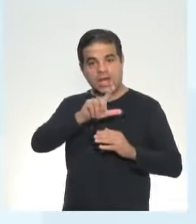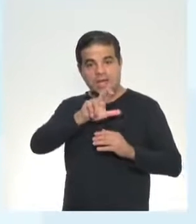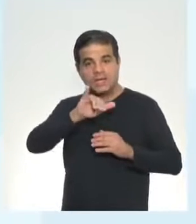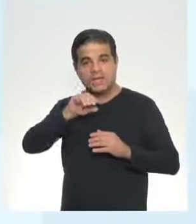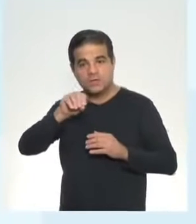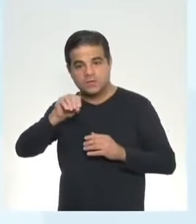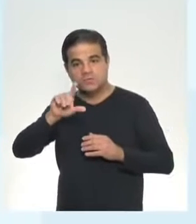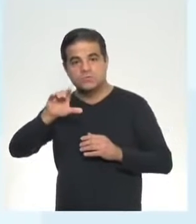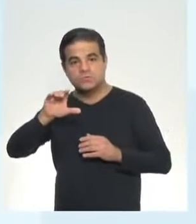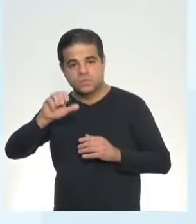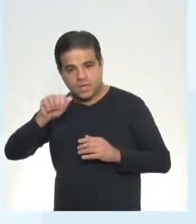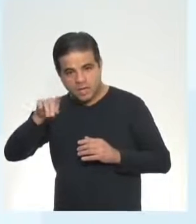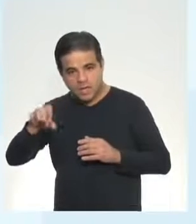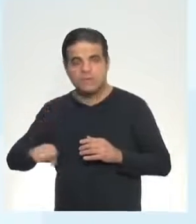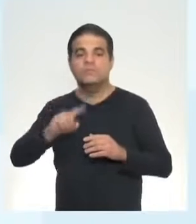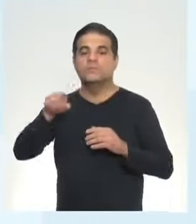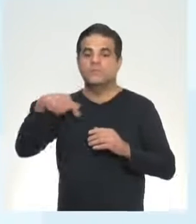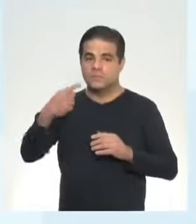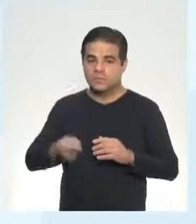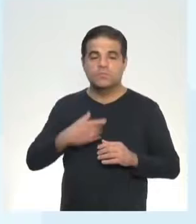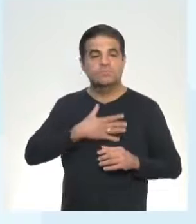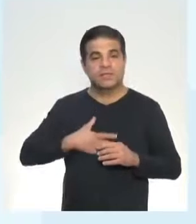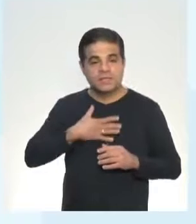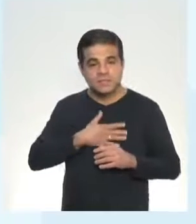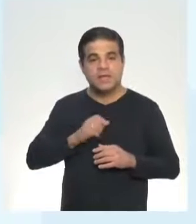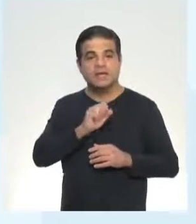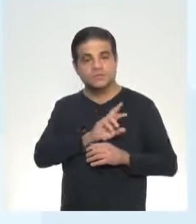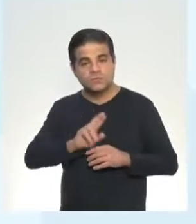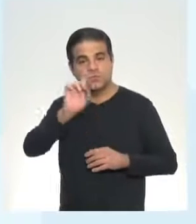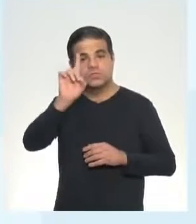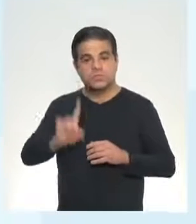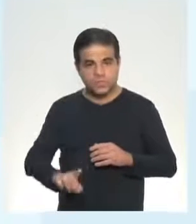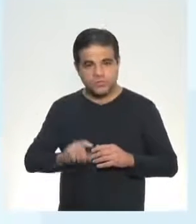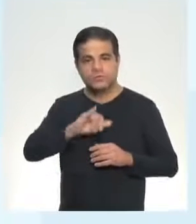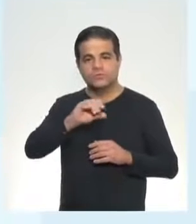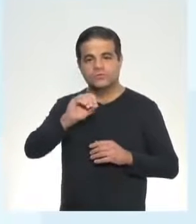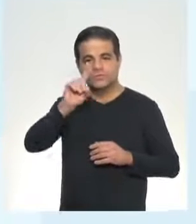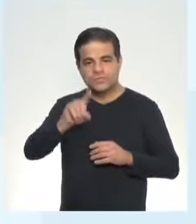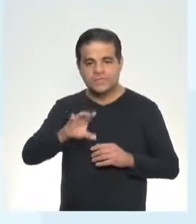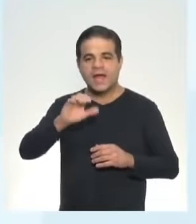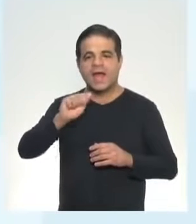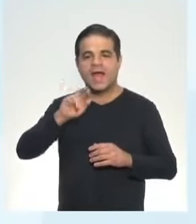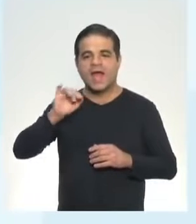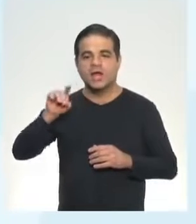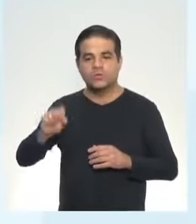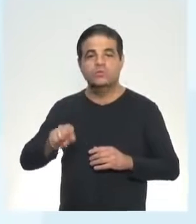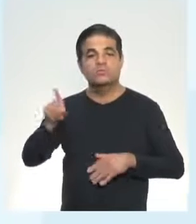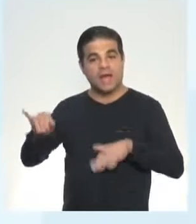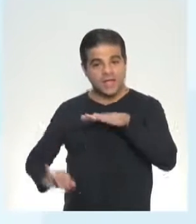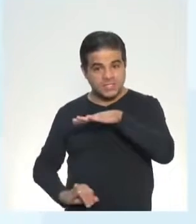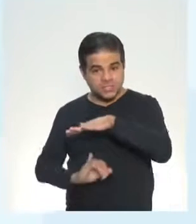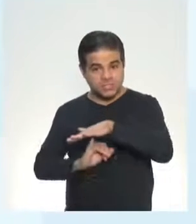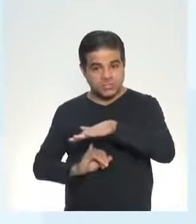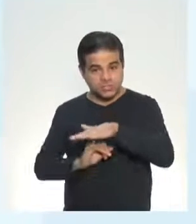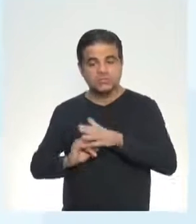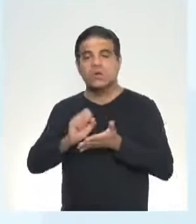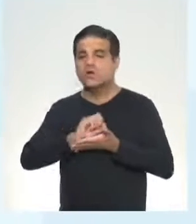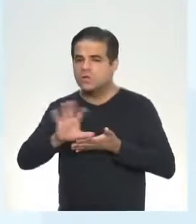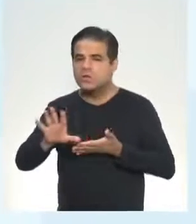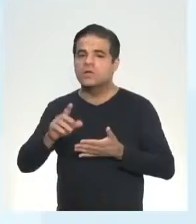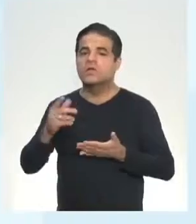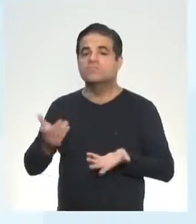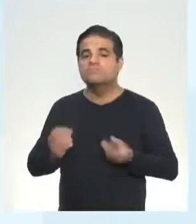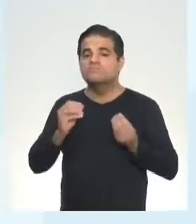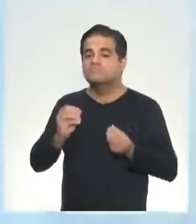prezado senhor diretor José Cardoso. Então, cabeçalho, né? A instituição que é direcionada e o